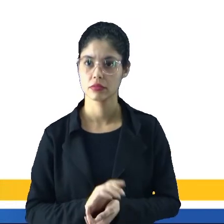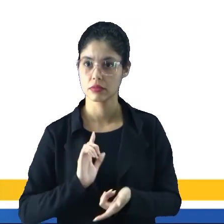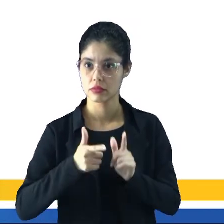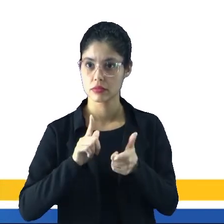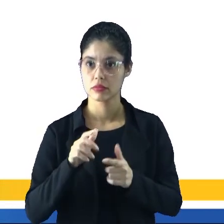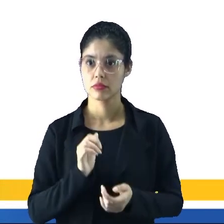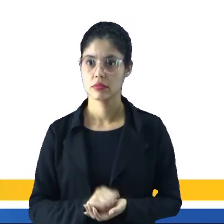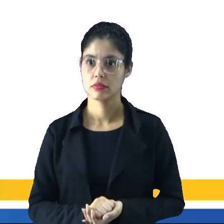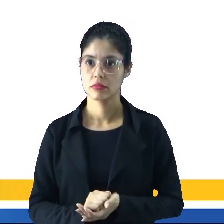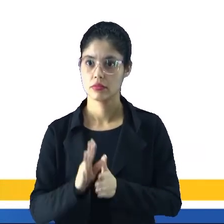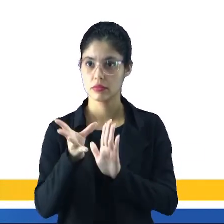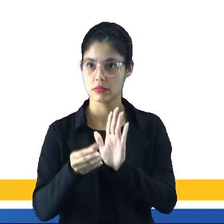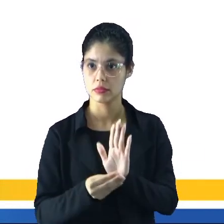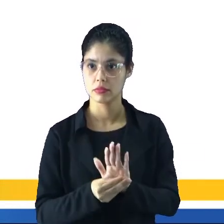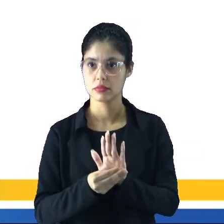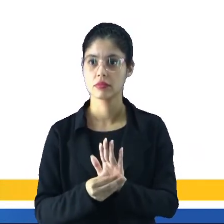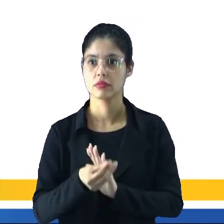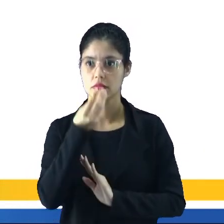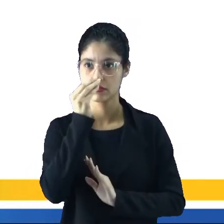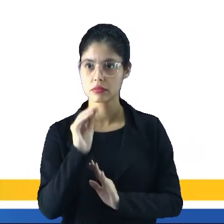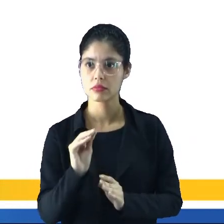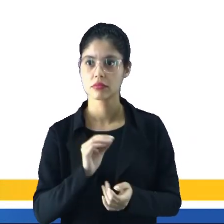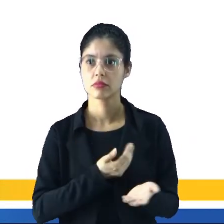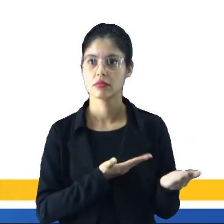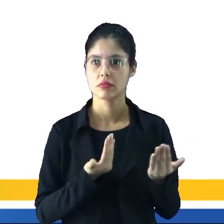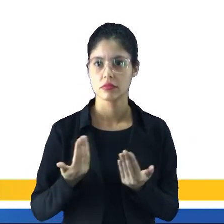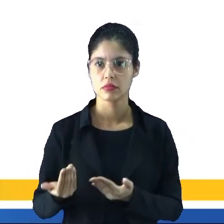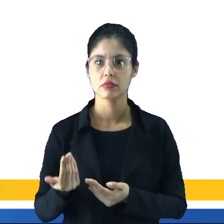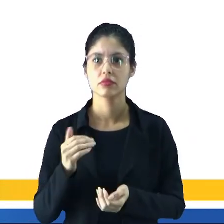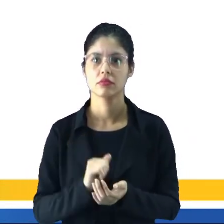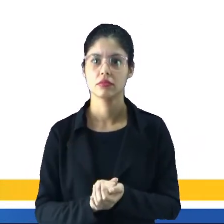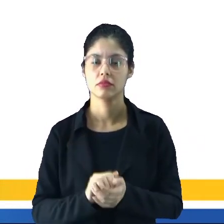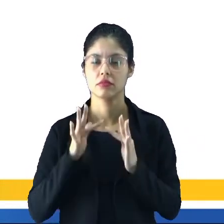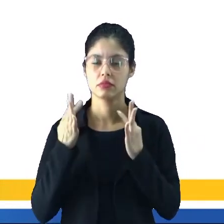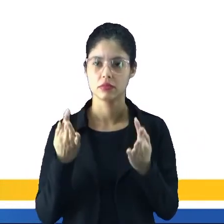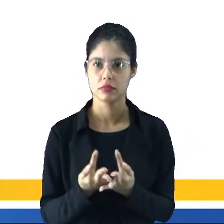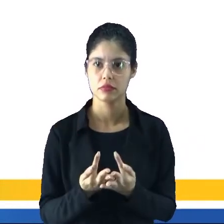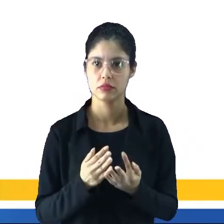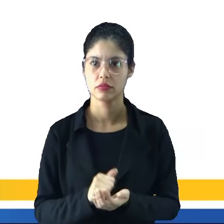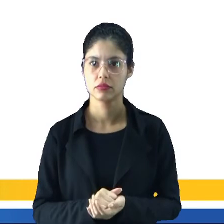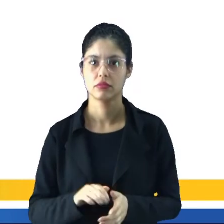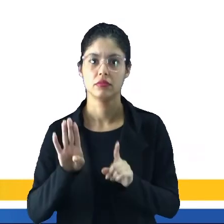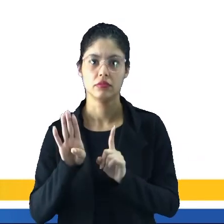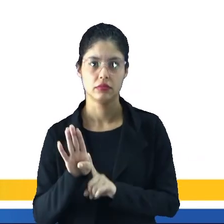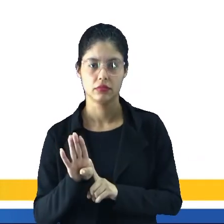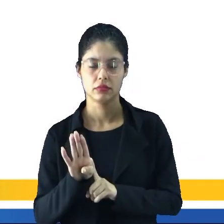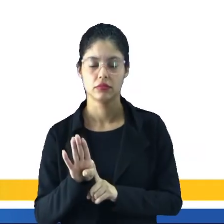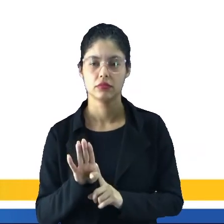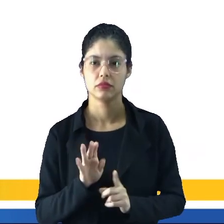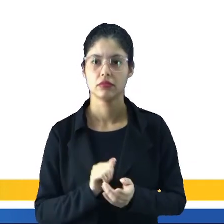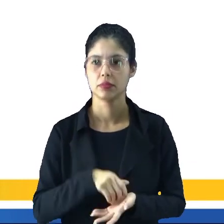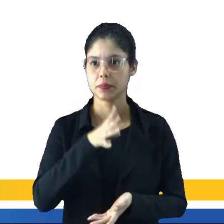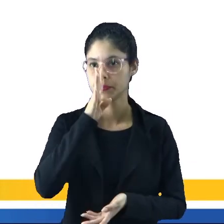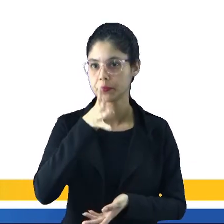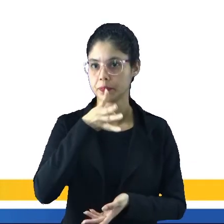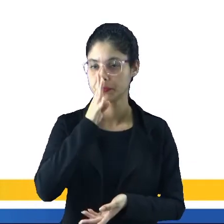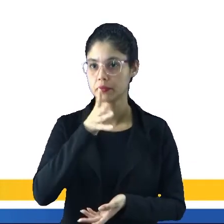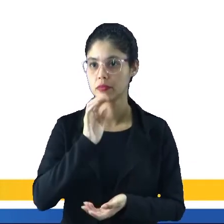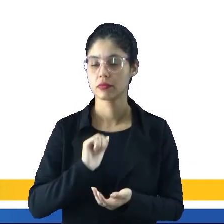Letra A. Enfatizar a discriminação contra os jovens britânicos e suas famílias.